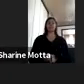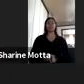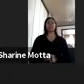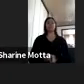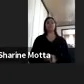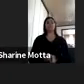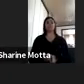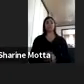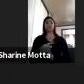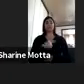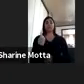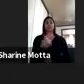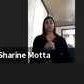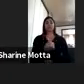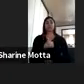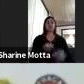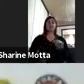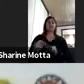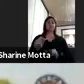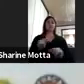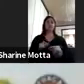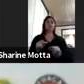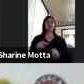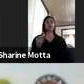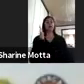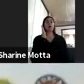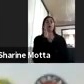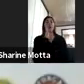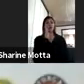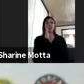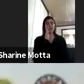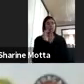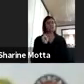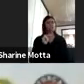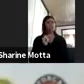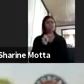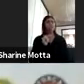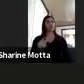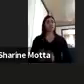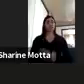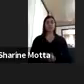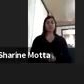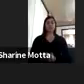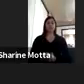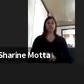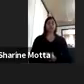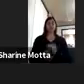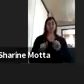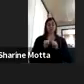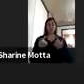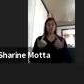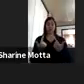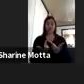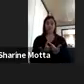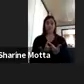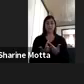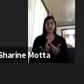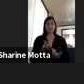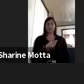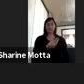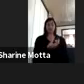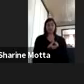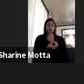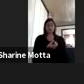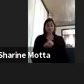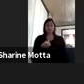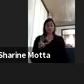nós temos de persistir, obviamente, na campanha pelos R$ 600. O abaixo-assinado